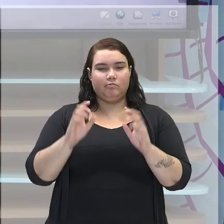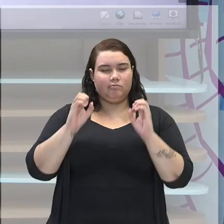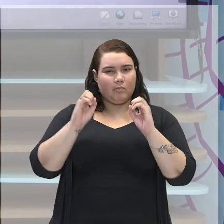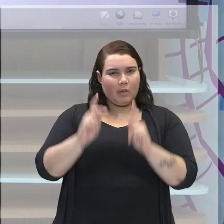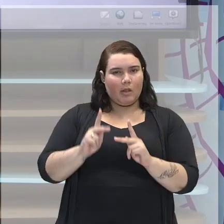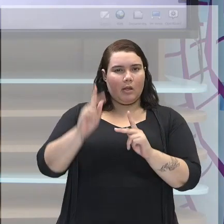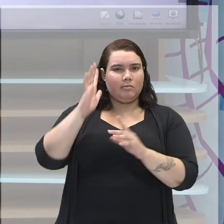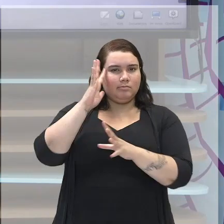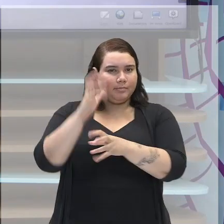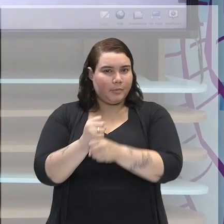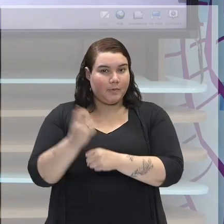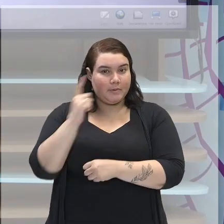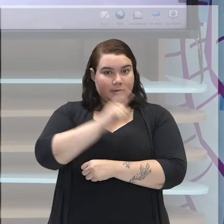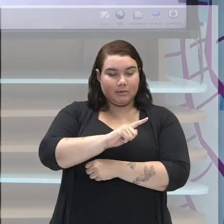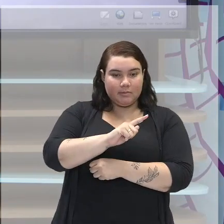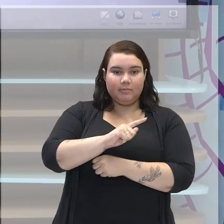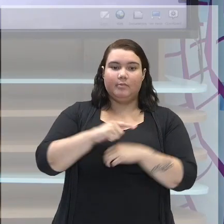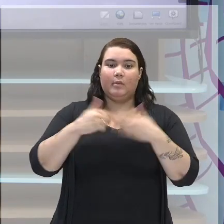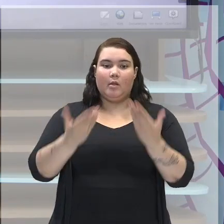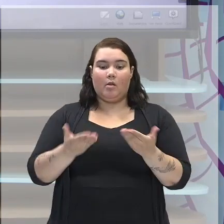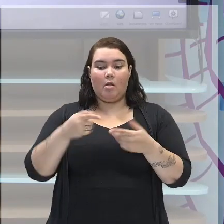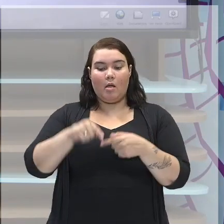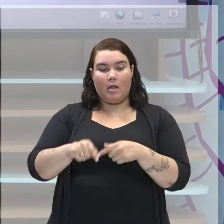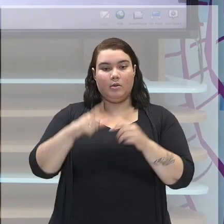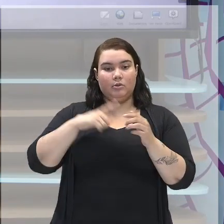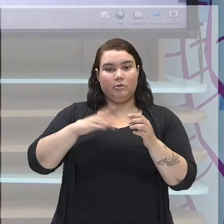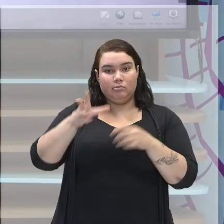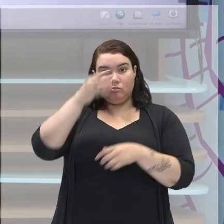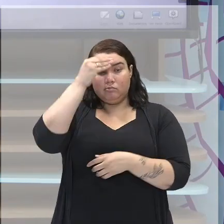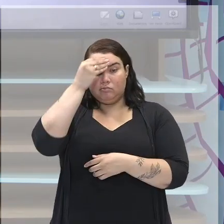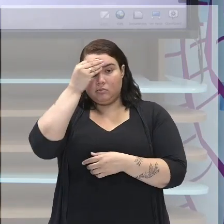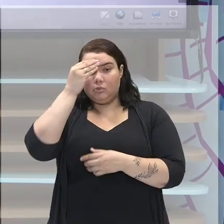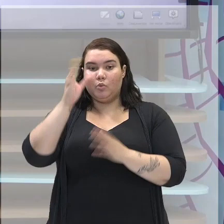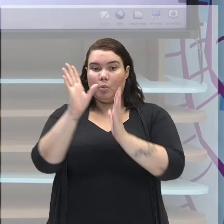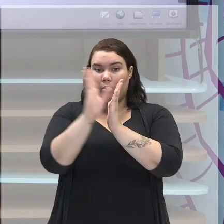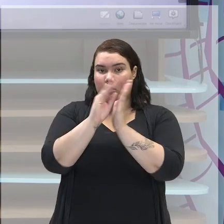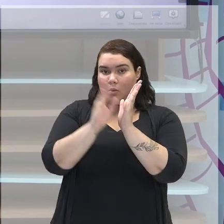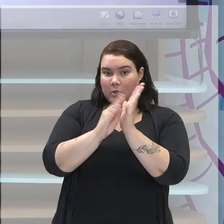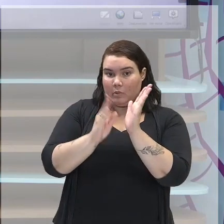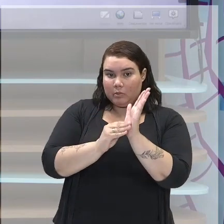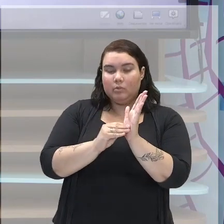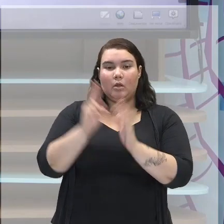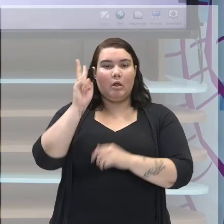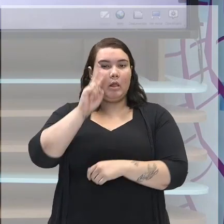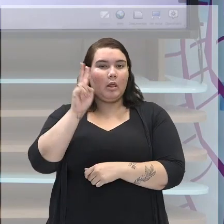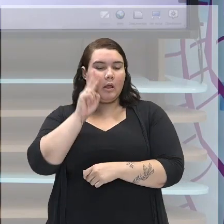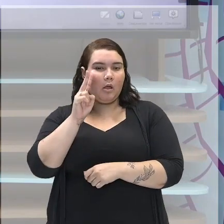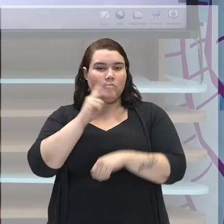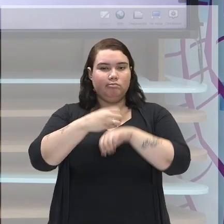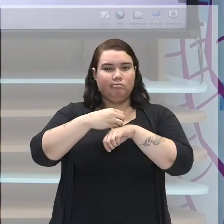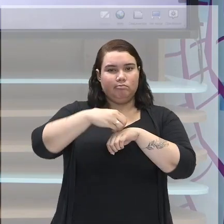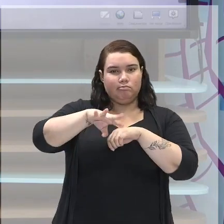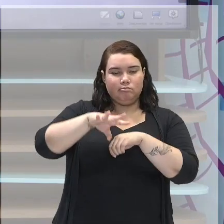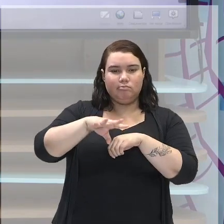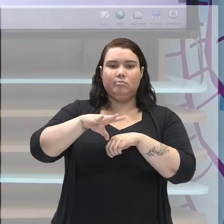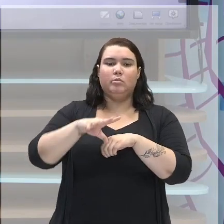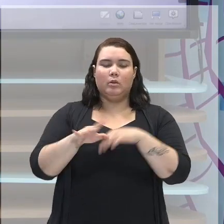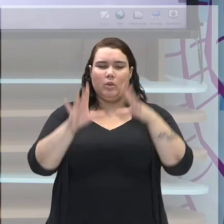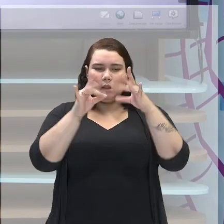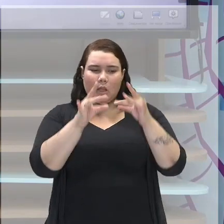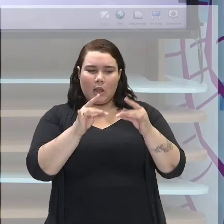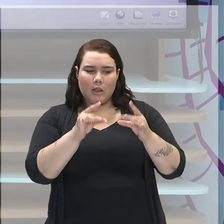Relembrado? Então, através dessa fixação, né, através de lembrete sobre toda